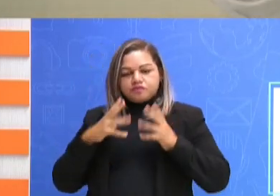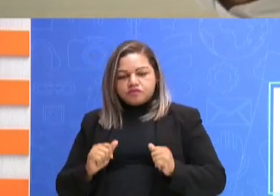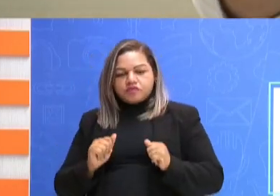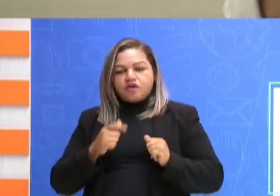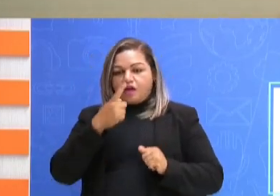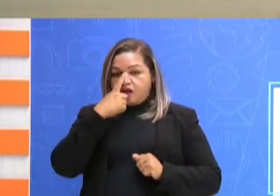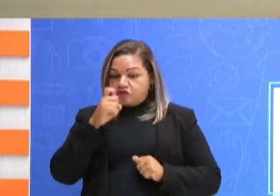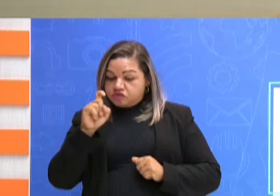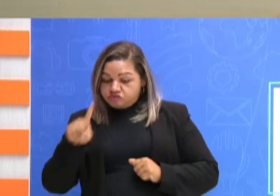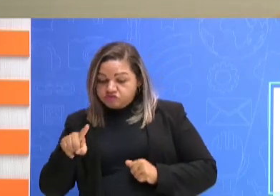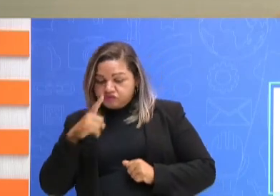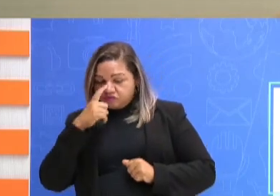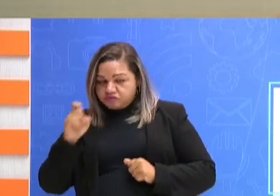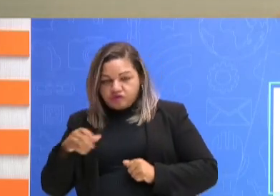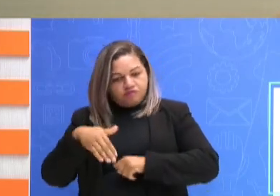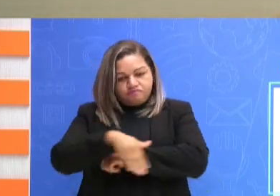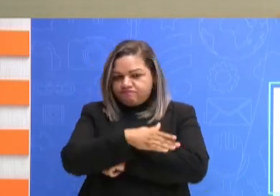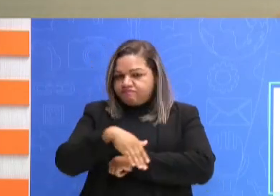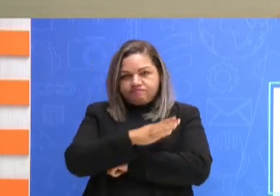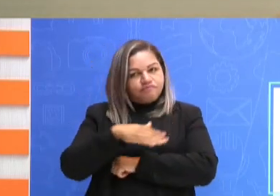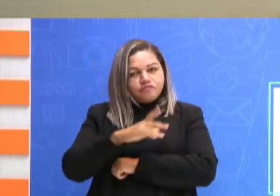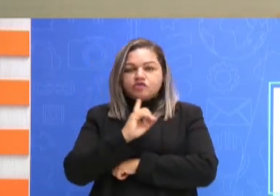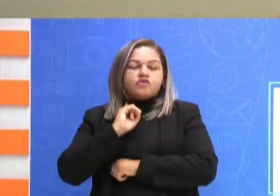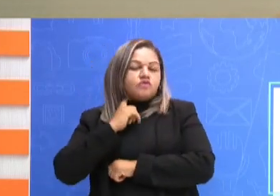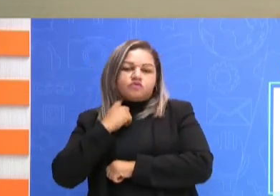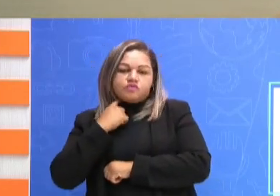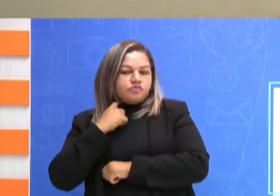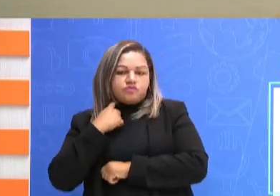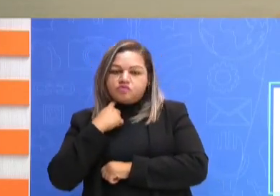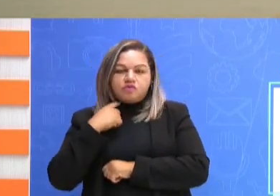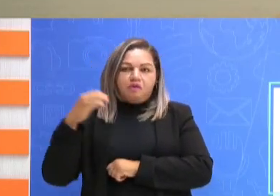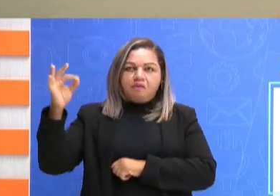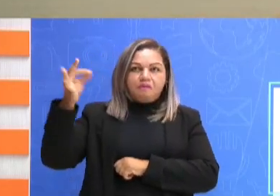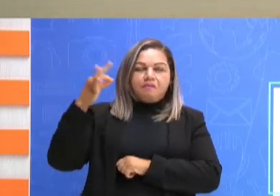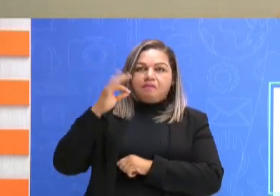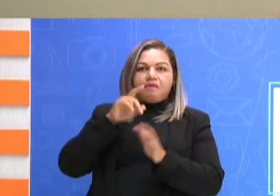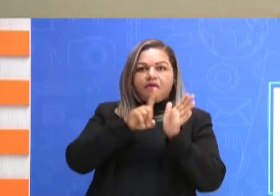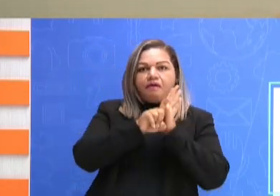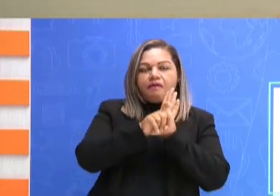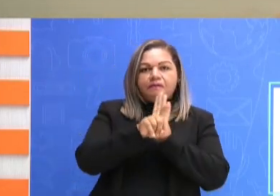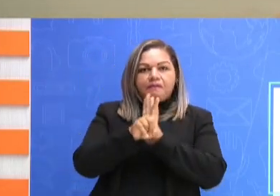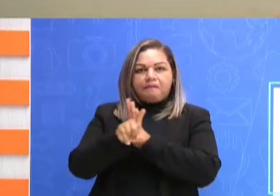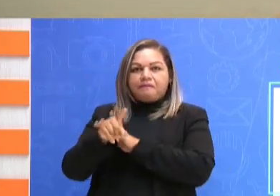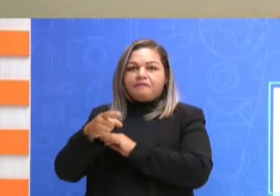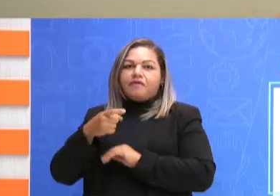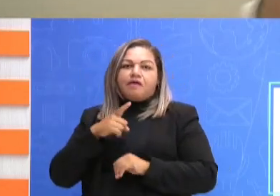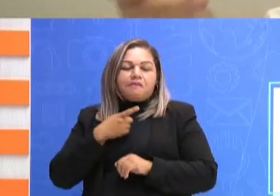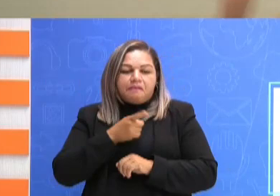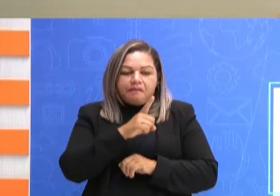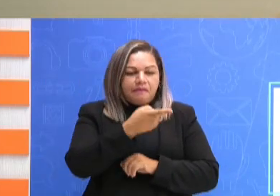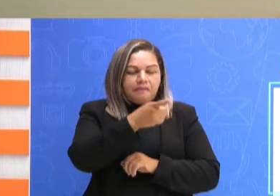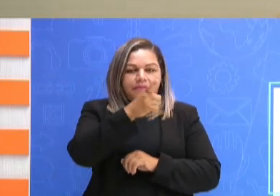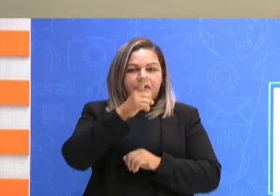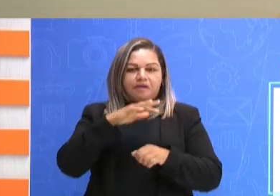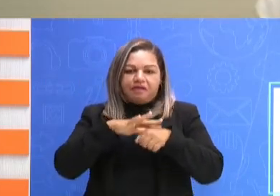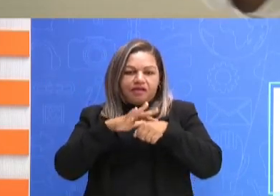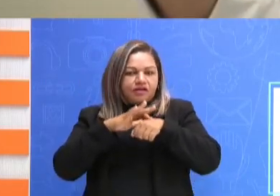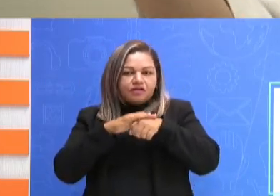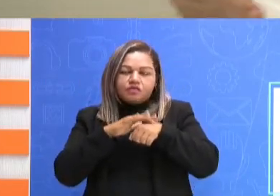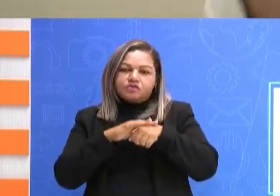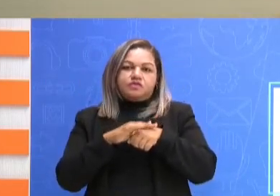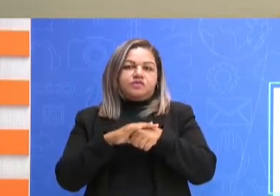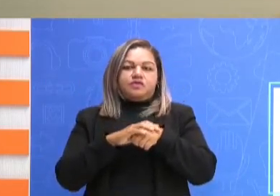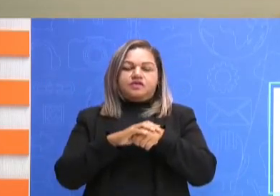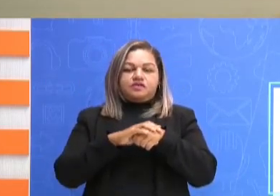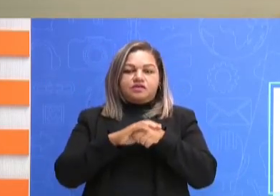é no lixo. Não é na rua, sujando sua casa, botando mosca, botando bactéria, botando rato, para trazer leptospirose, para trazer qualquer